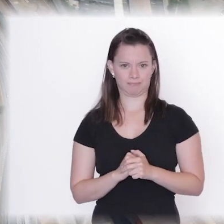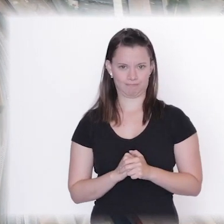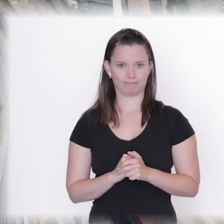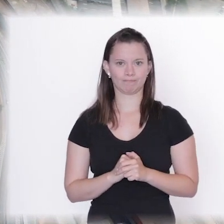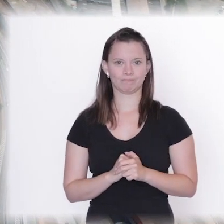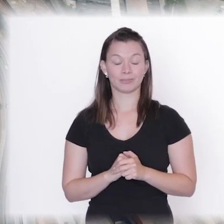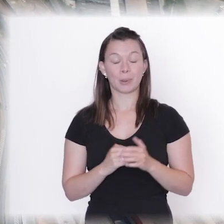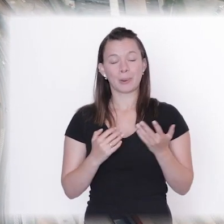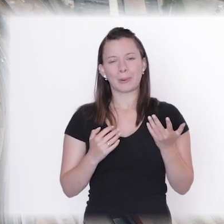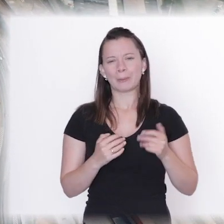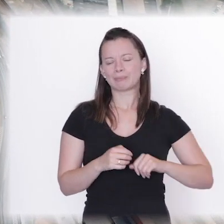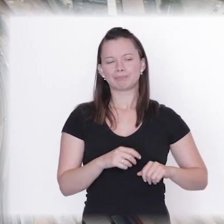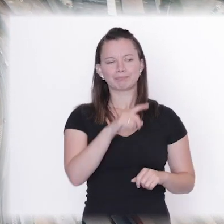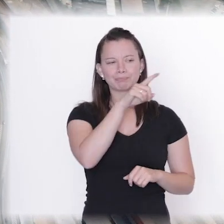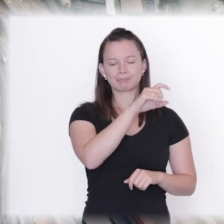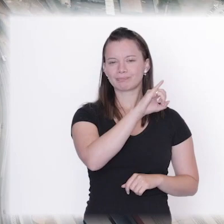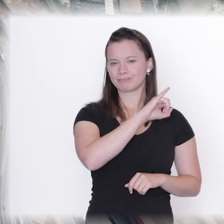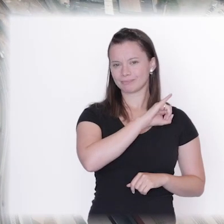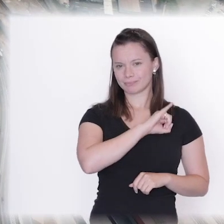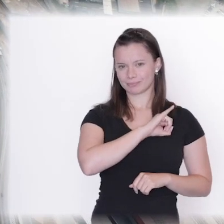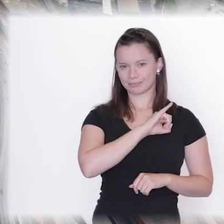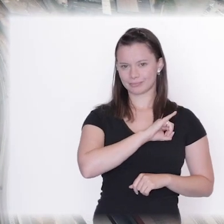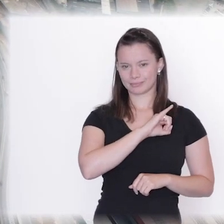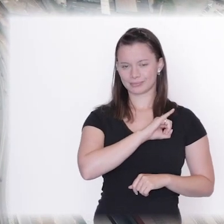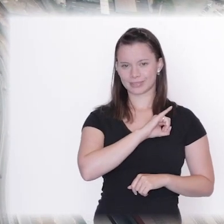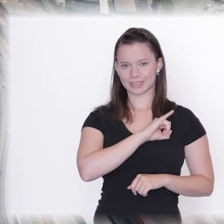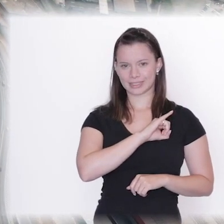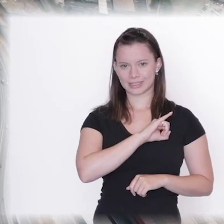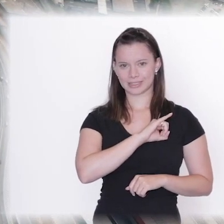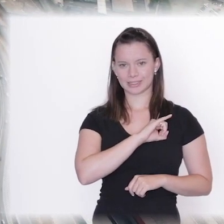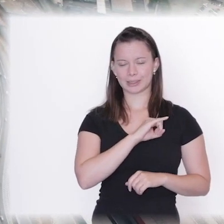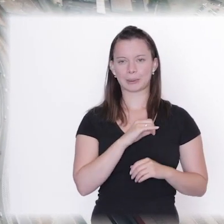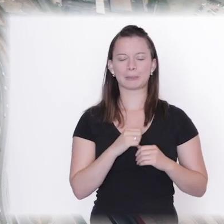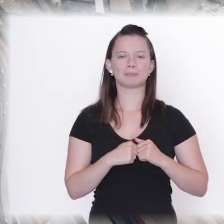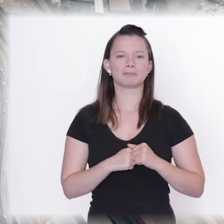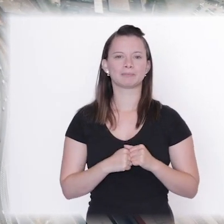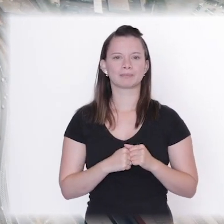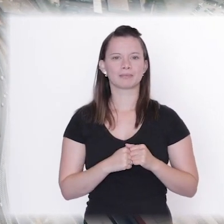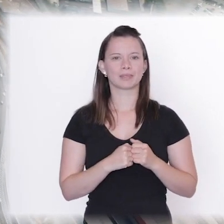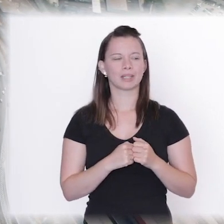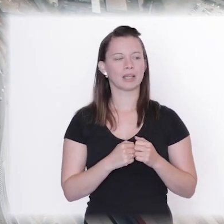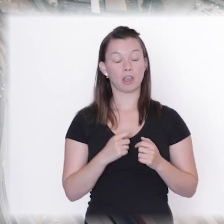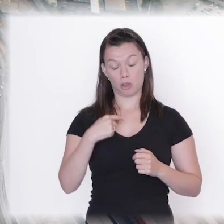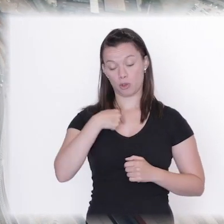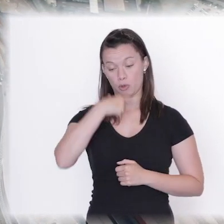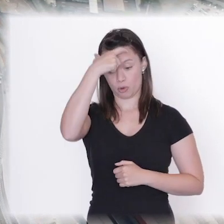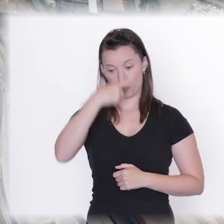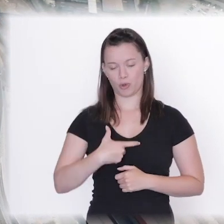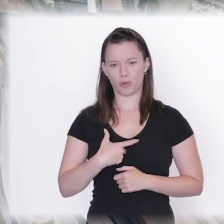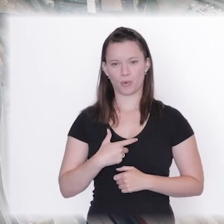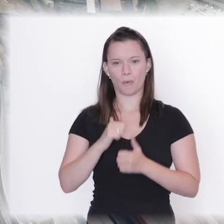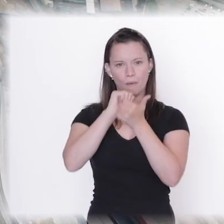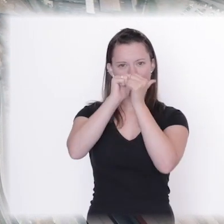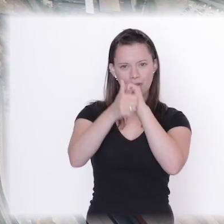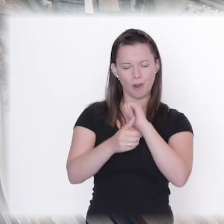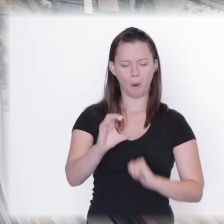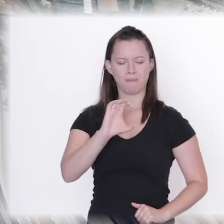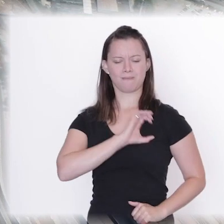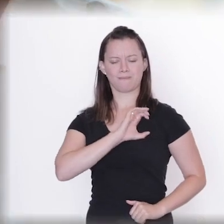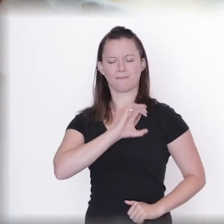simbólico, Itaquera de classe média, que na prática nunca se verificou, né? Eu sou corintiano, muito corintiano, desde